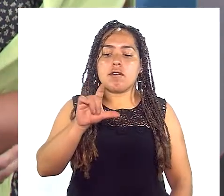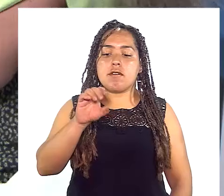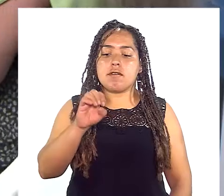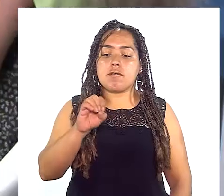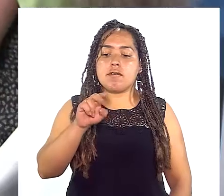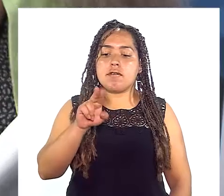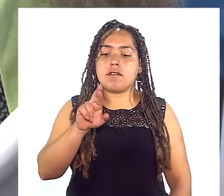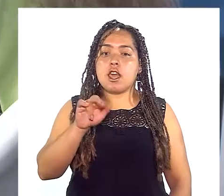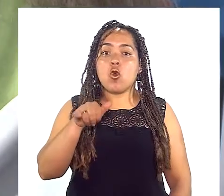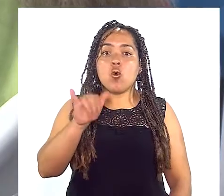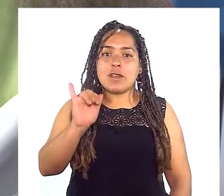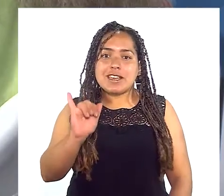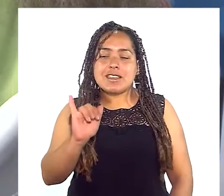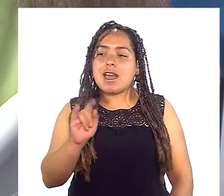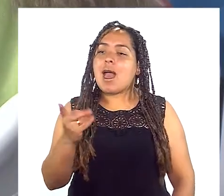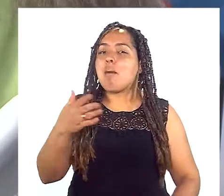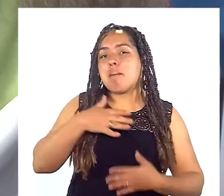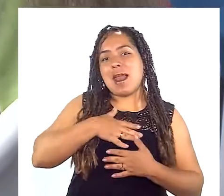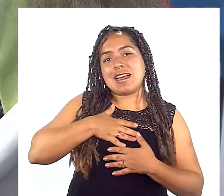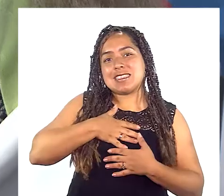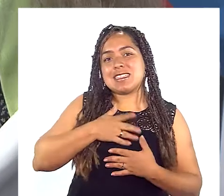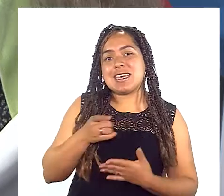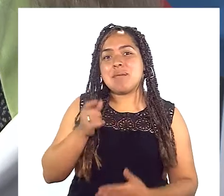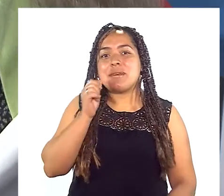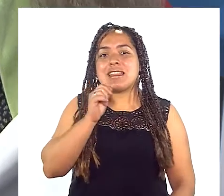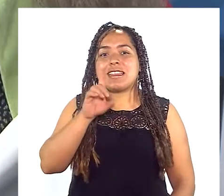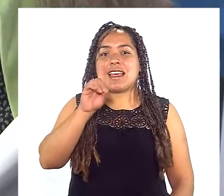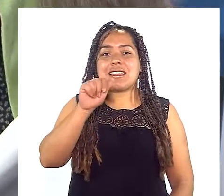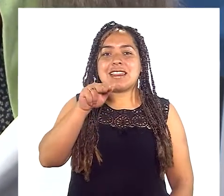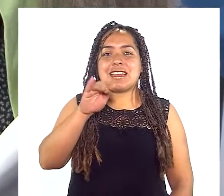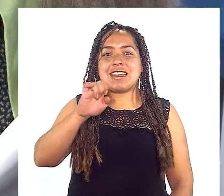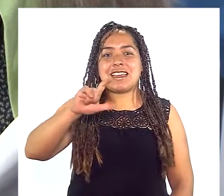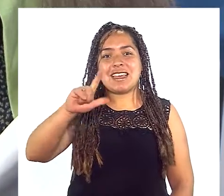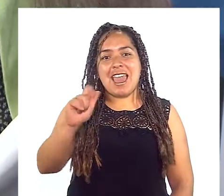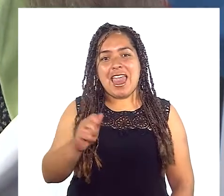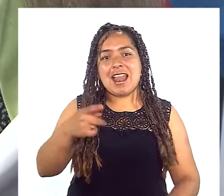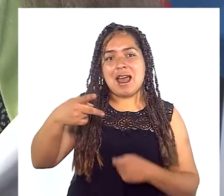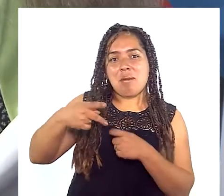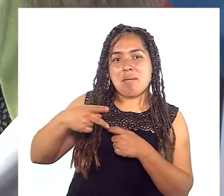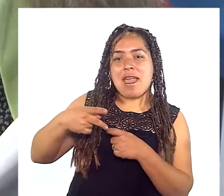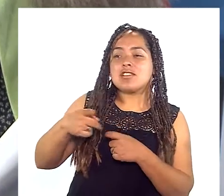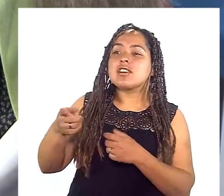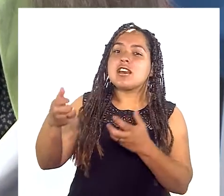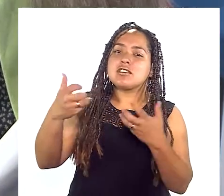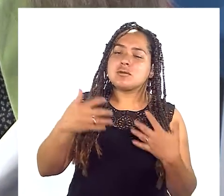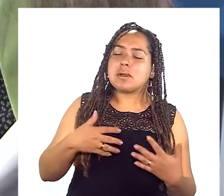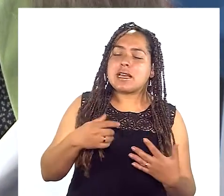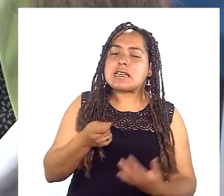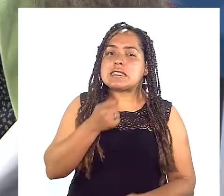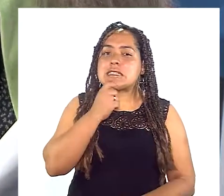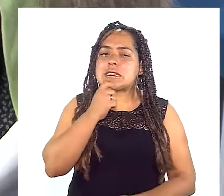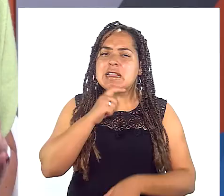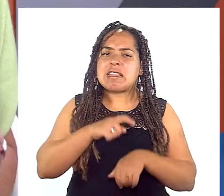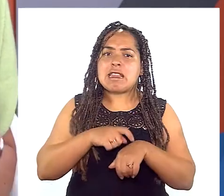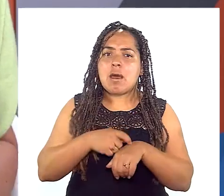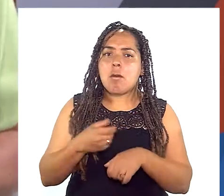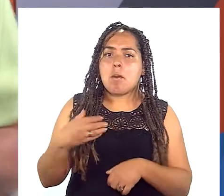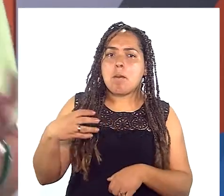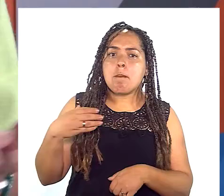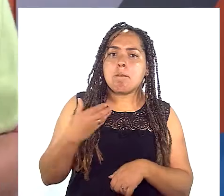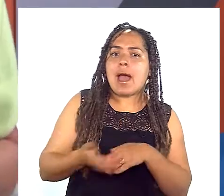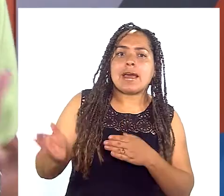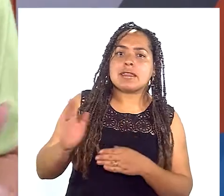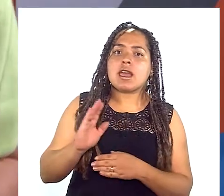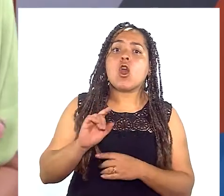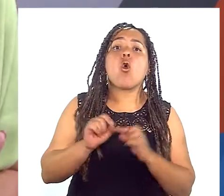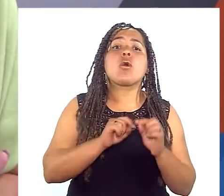Daniela, te receber aqui ao vivo no nosso estúdio virtual. Daniela, sem perda de tempo, o que vai ser dessa nova,